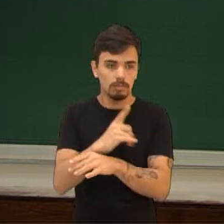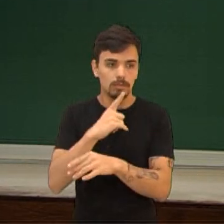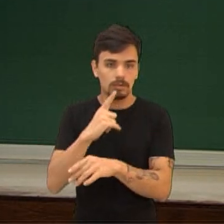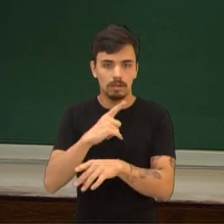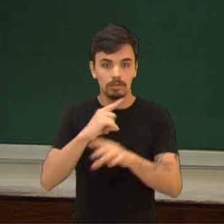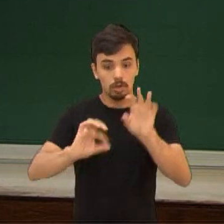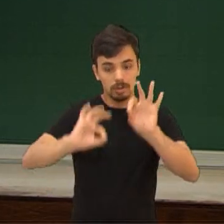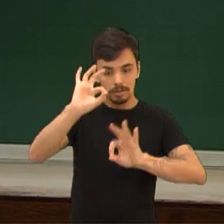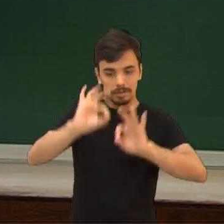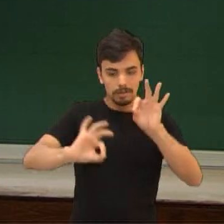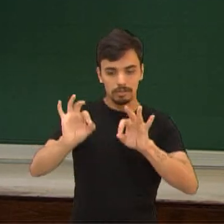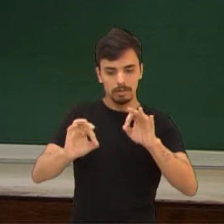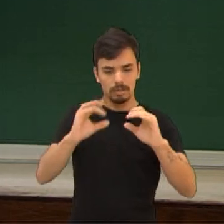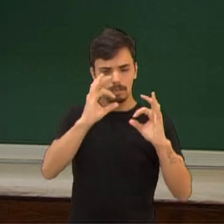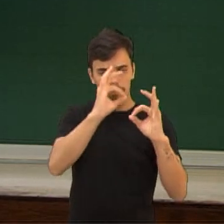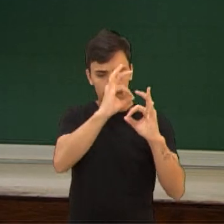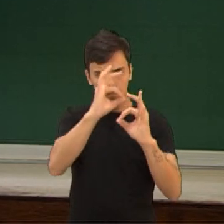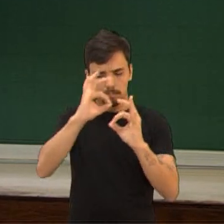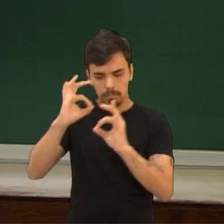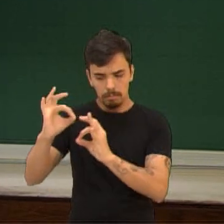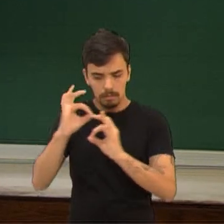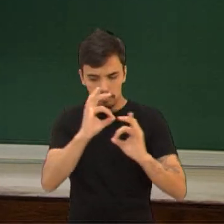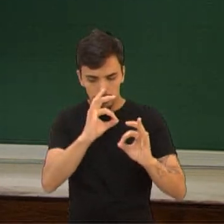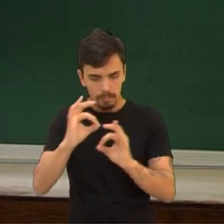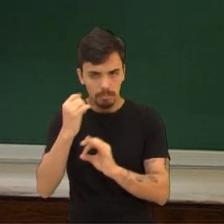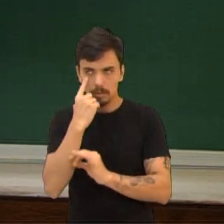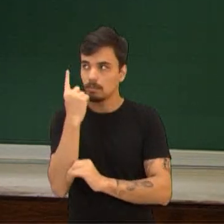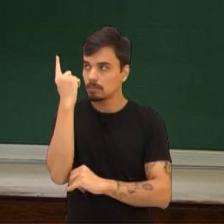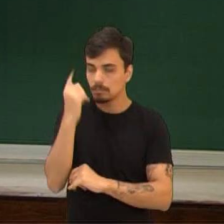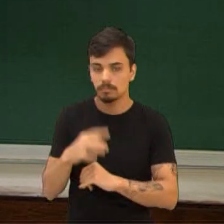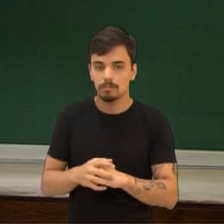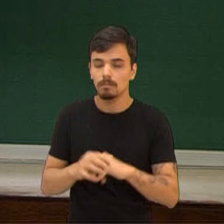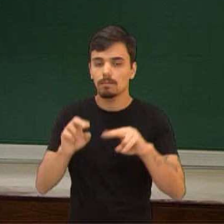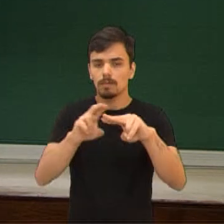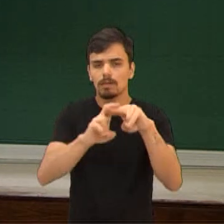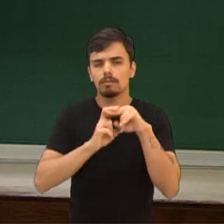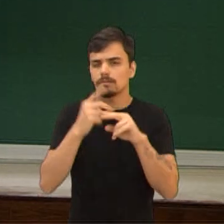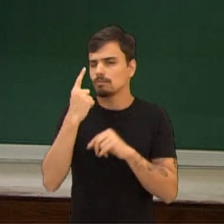conduz, ok? Isso, por exemplo, as nuvens